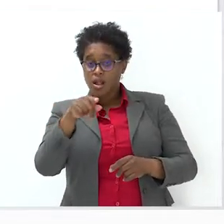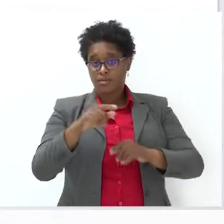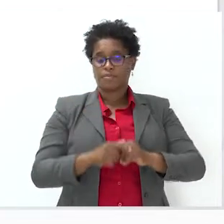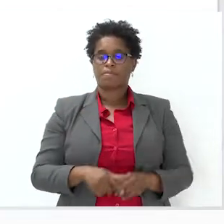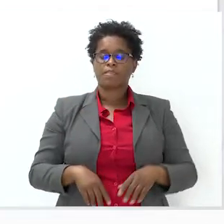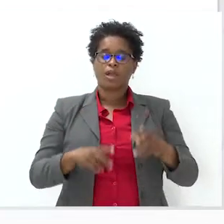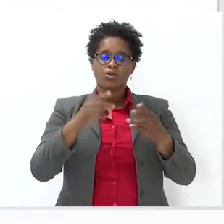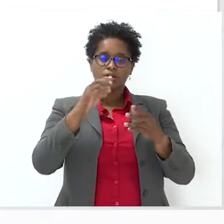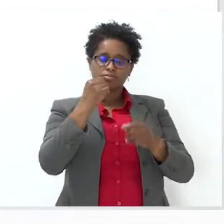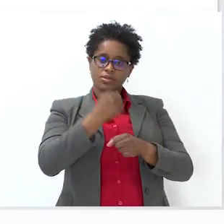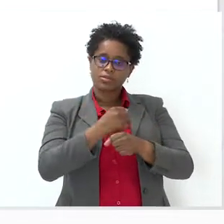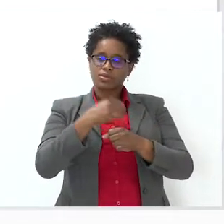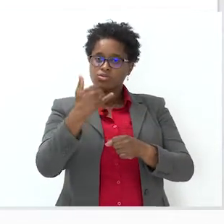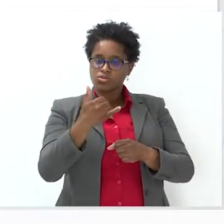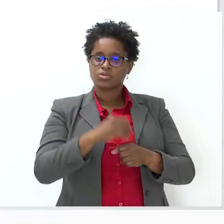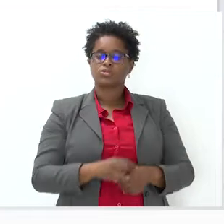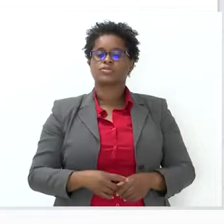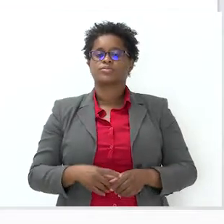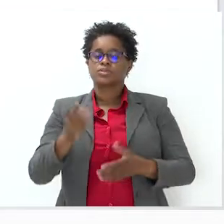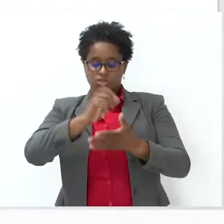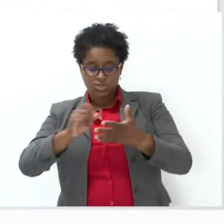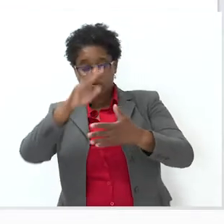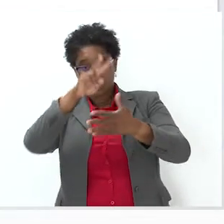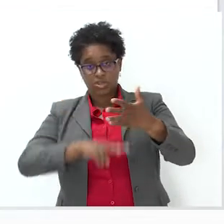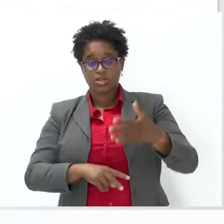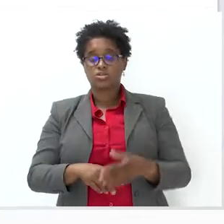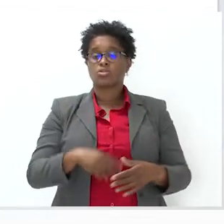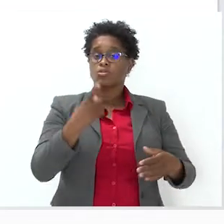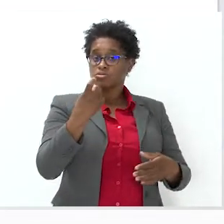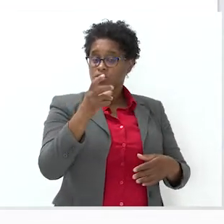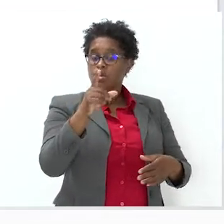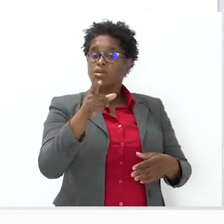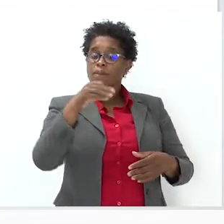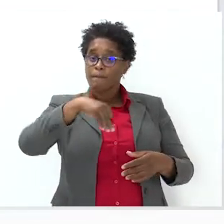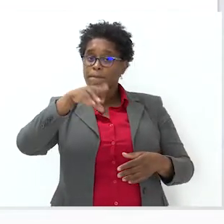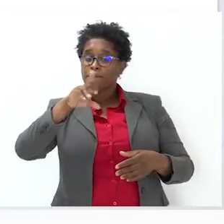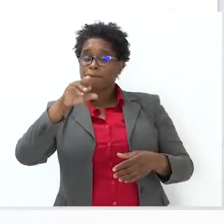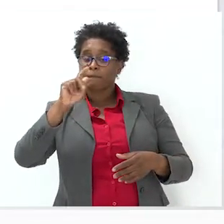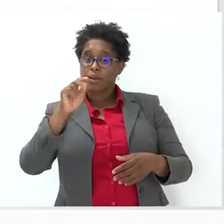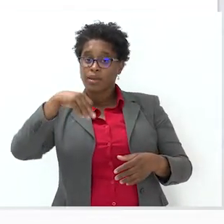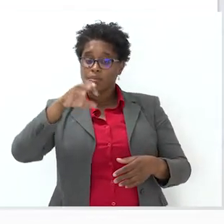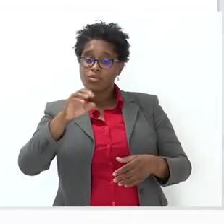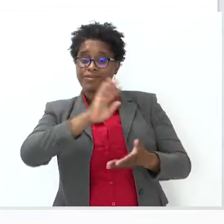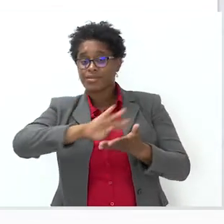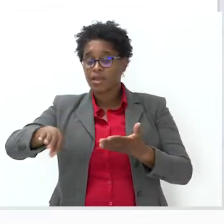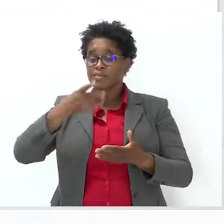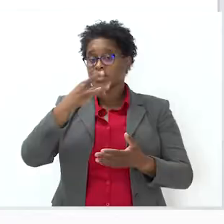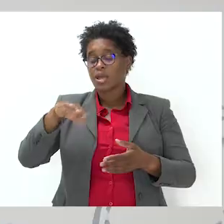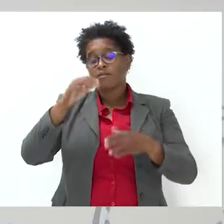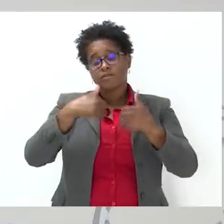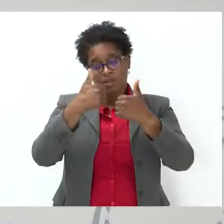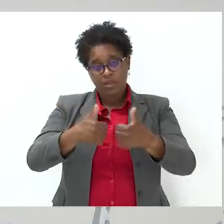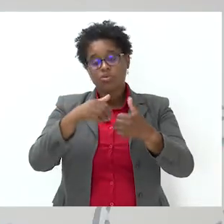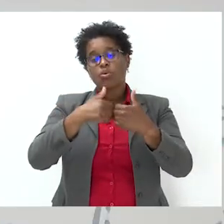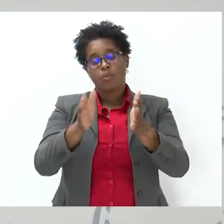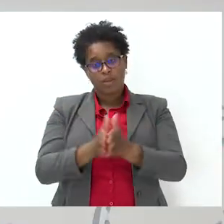No segundo exercício, completa o texto com as preposições que foram retiradas para deixá-lo completo.